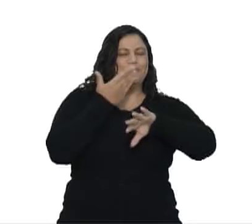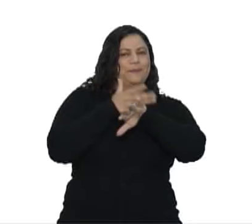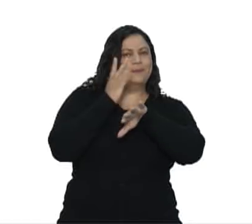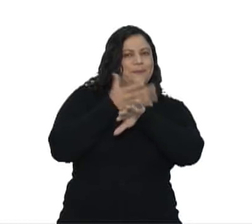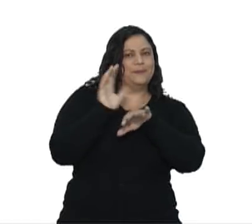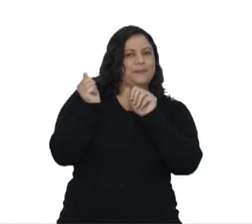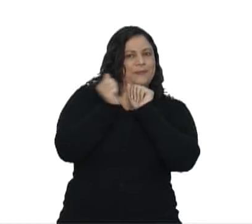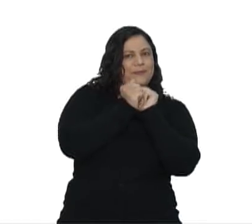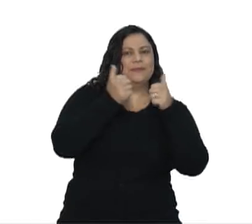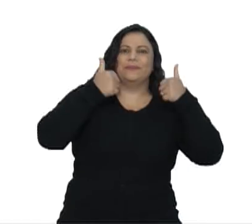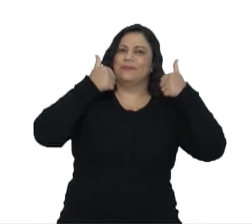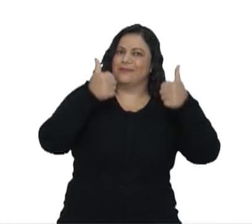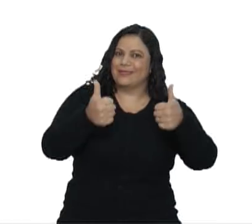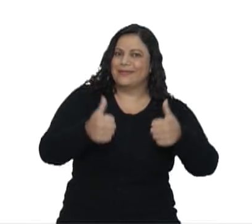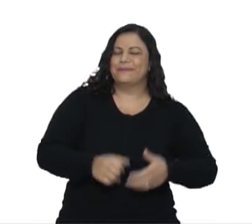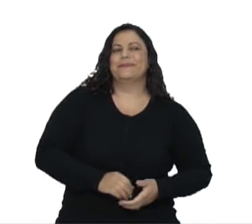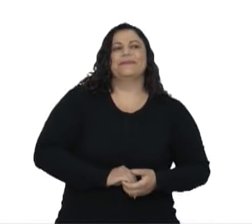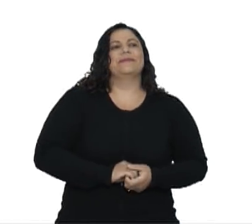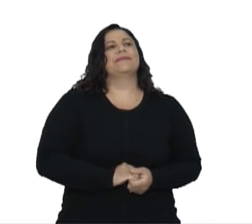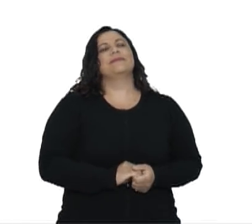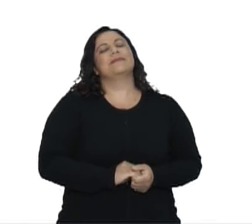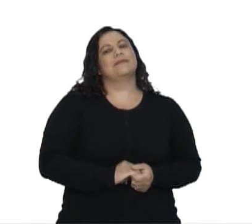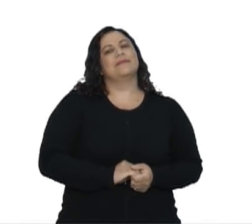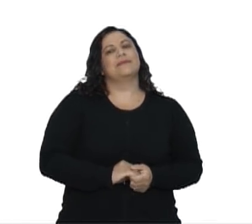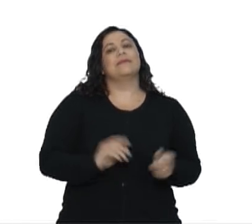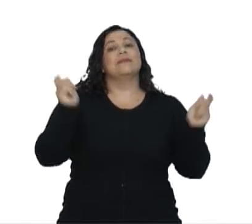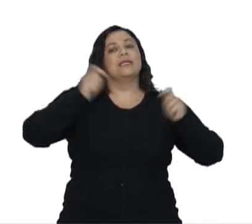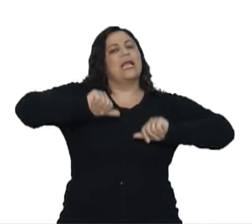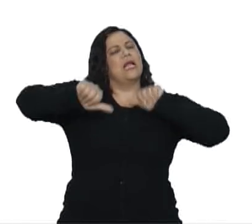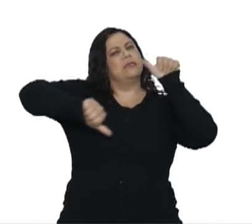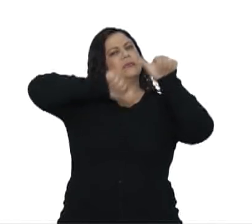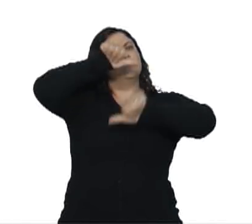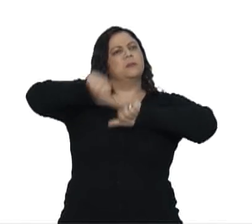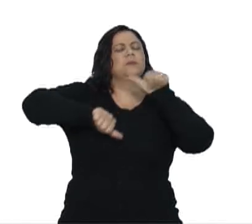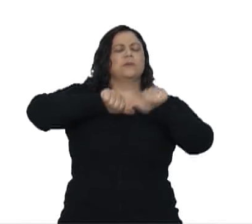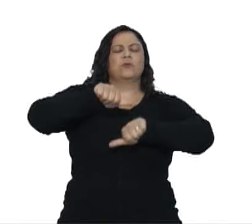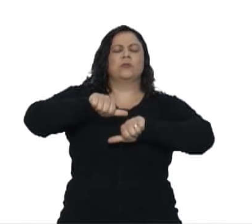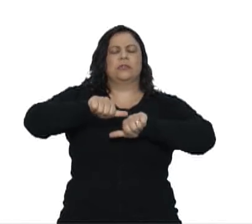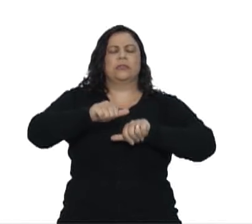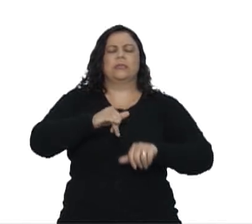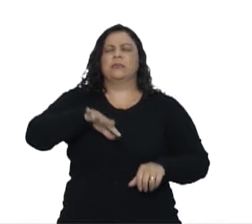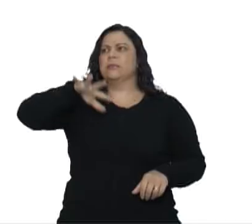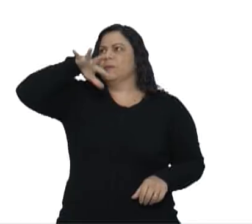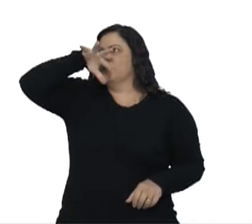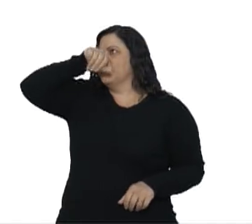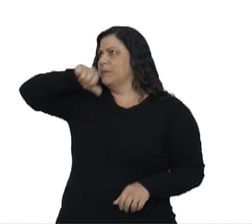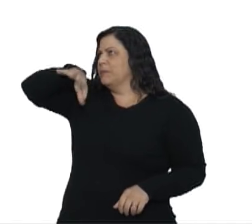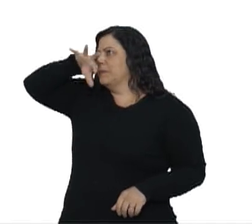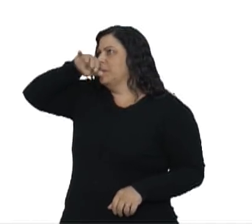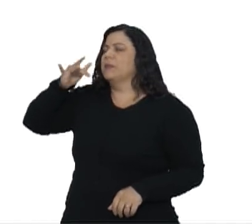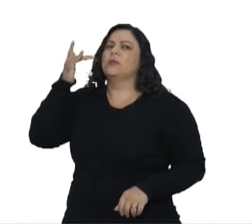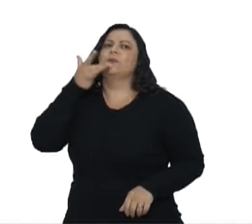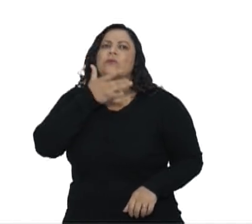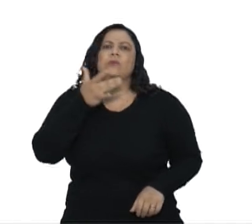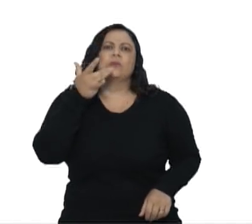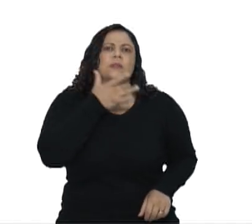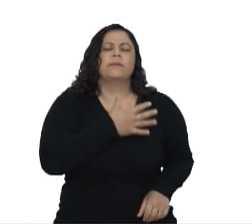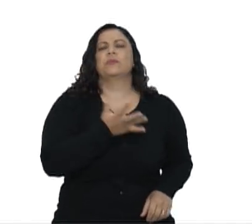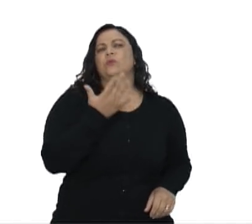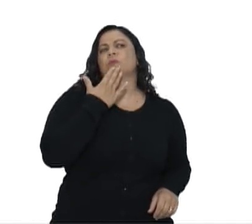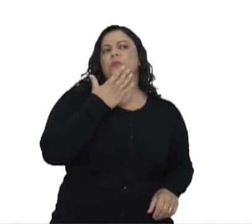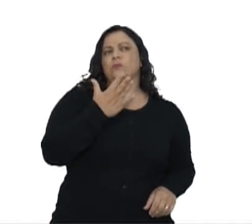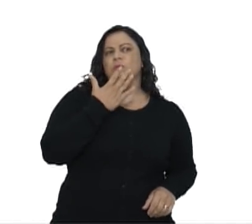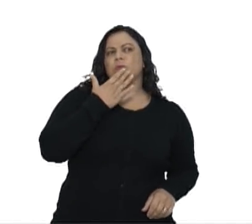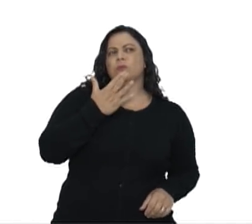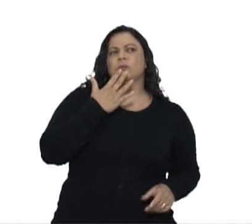Essas transformações, elas podem provocar o quê? Mudanças de cheiro, de sabor ou de cor, bem como a liberação de gás